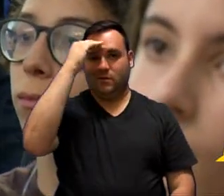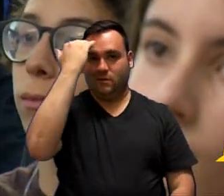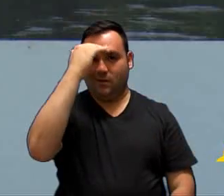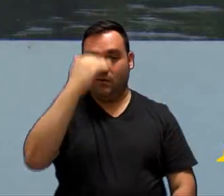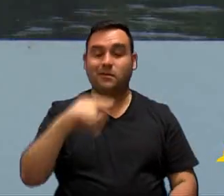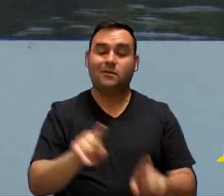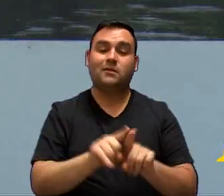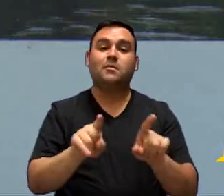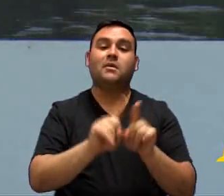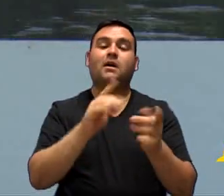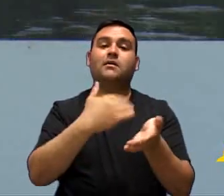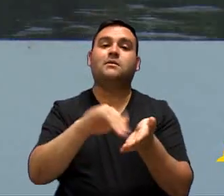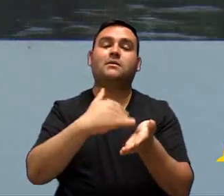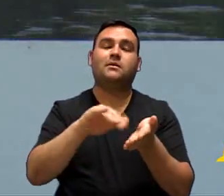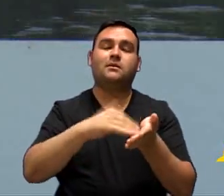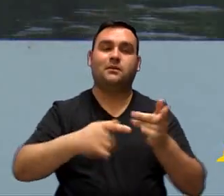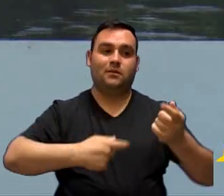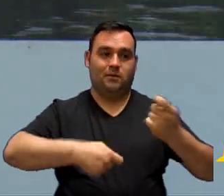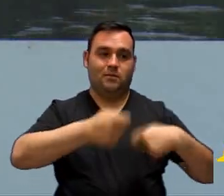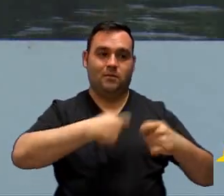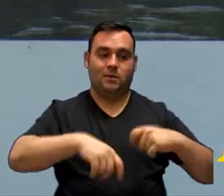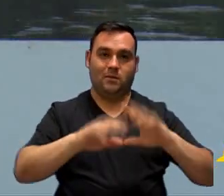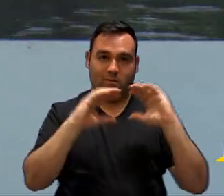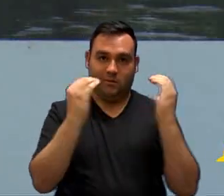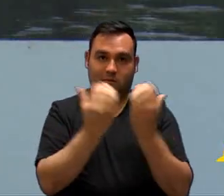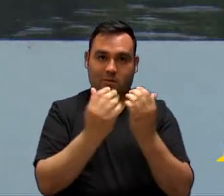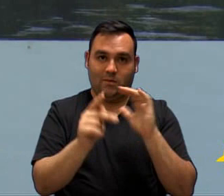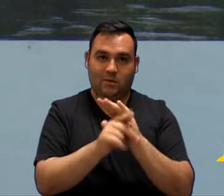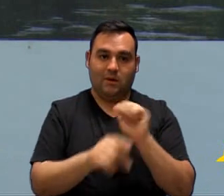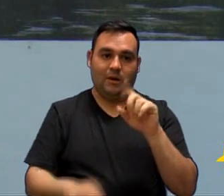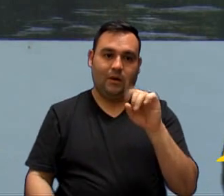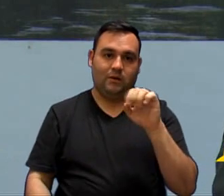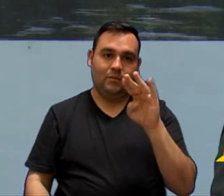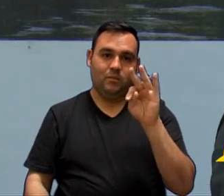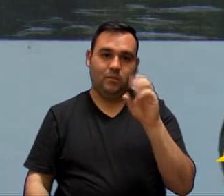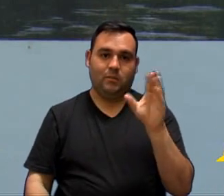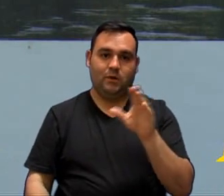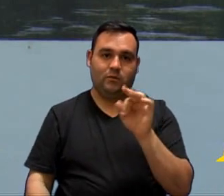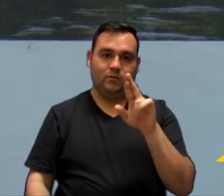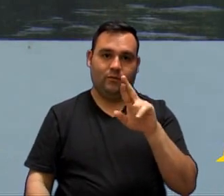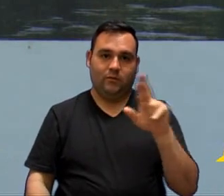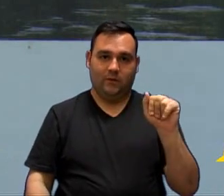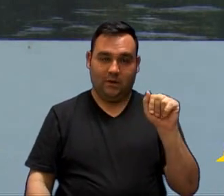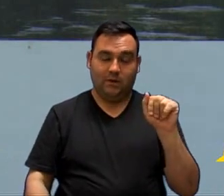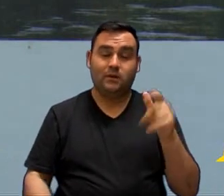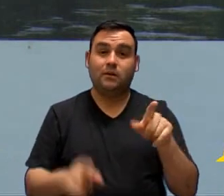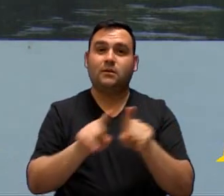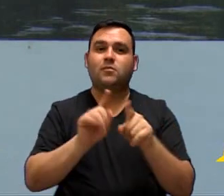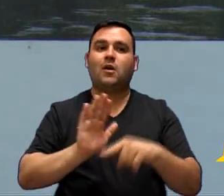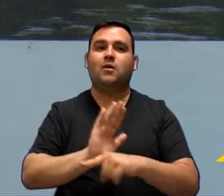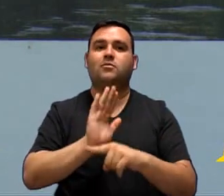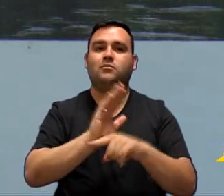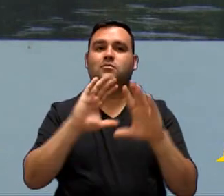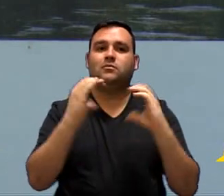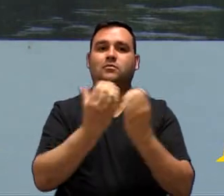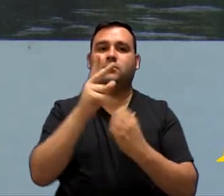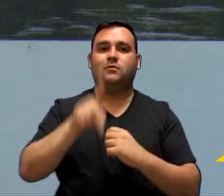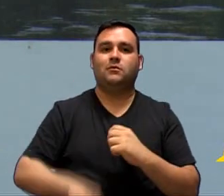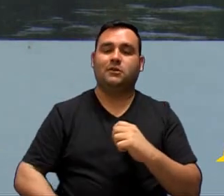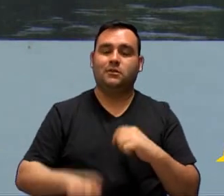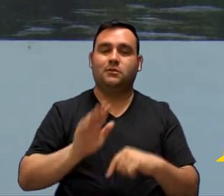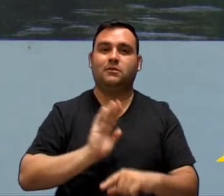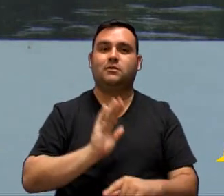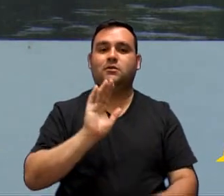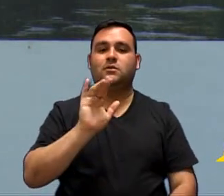do secretário de Gestão Administrativa da Câmara de Sorocaba, doutor Adalberto Ferreira Costa, do assessor legislativo da Presidência da